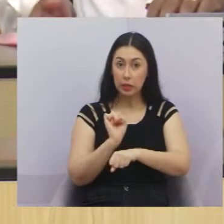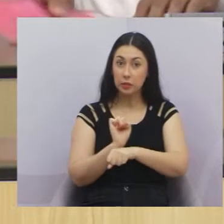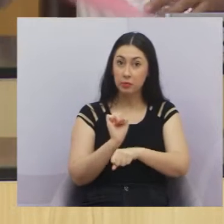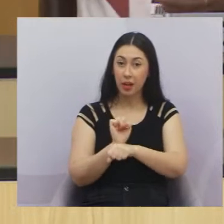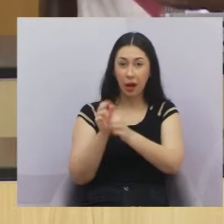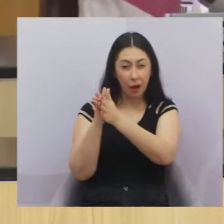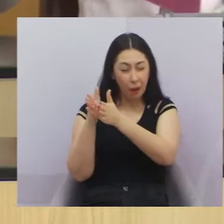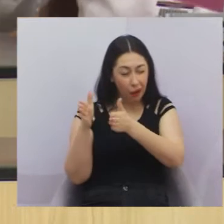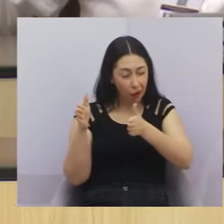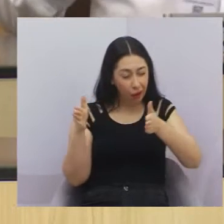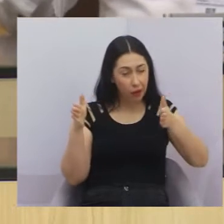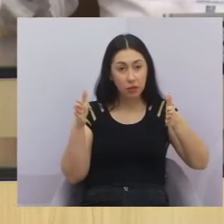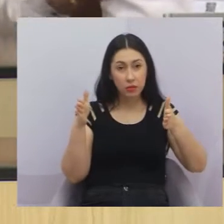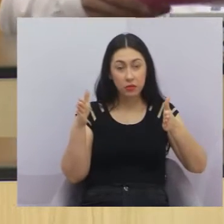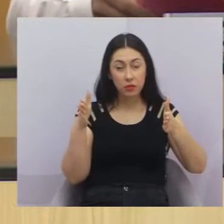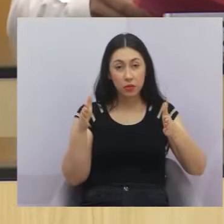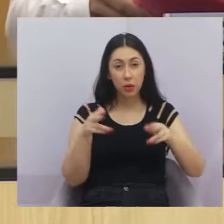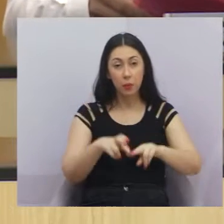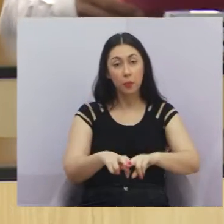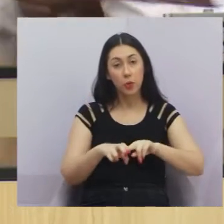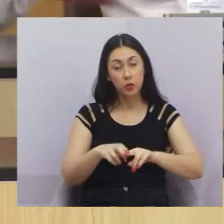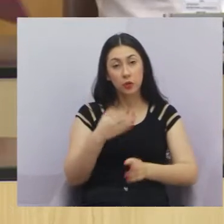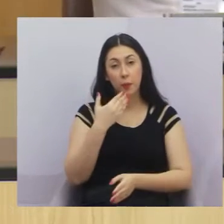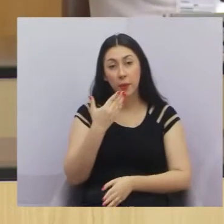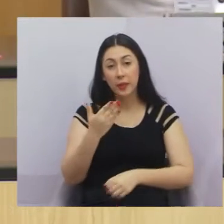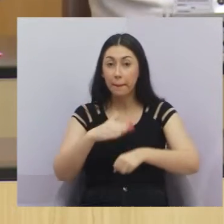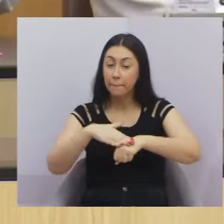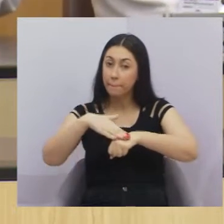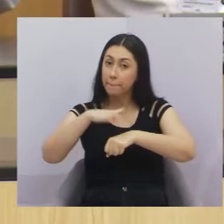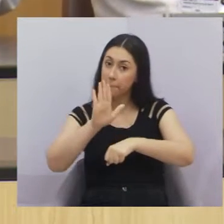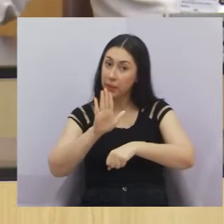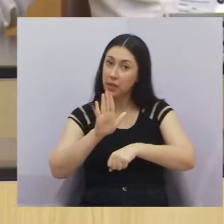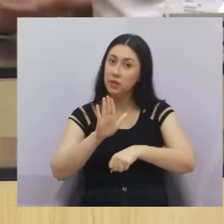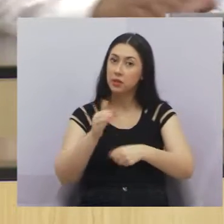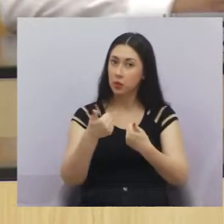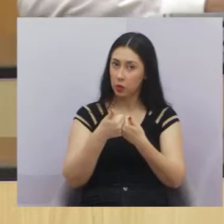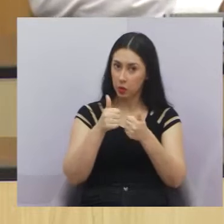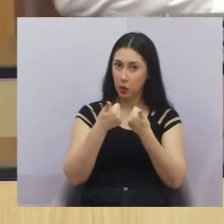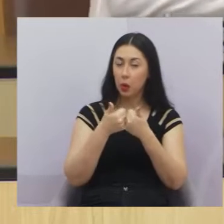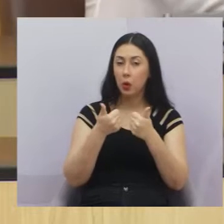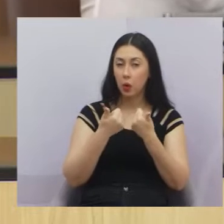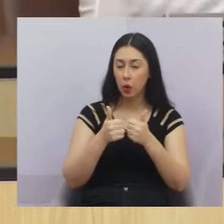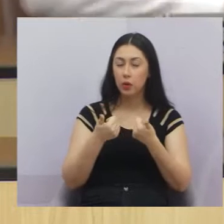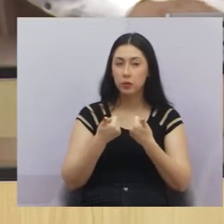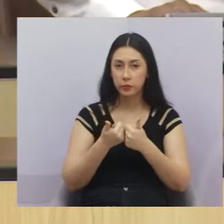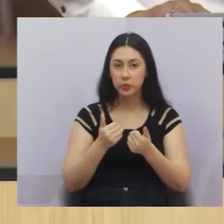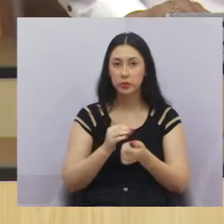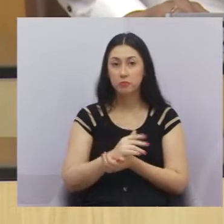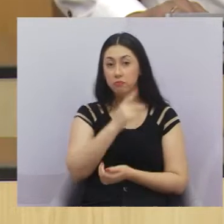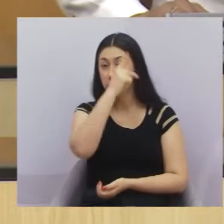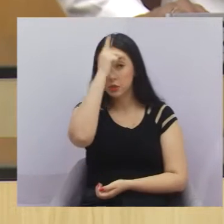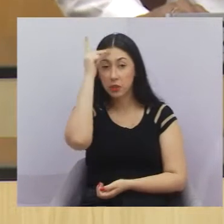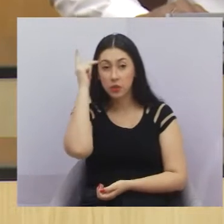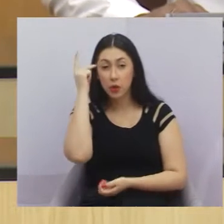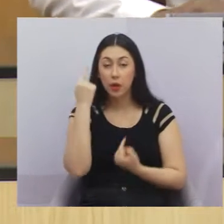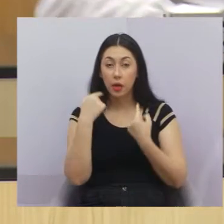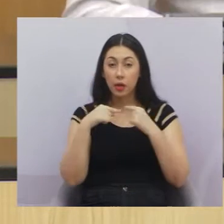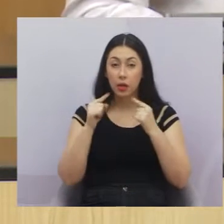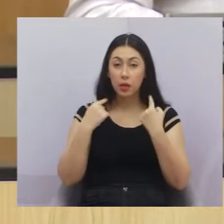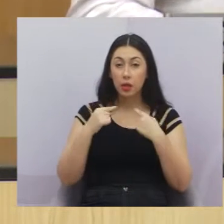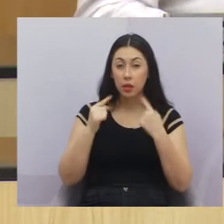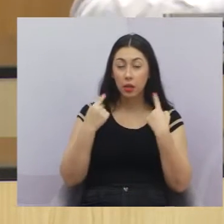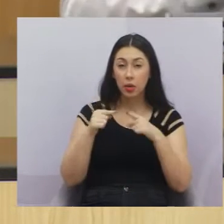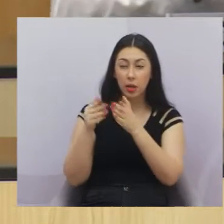grande. Dessa forma, eles solicitam mais opção de horários. Os moradores reclamam que